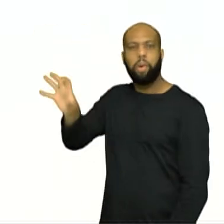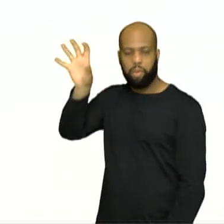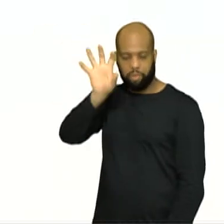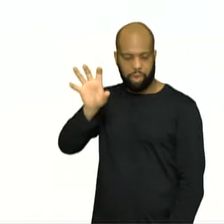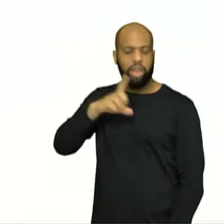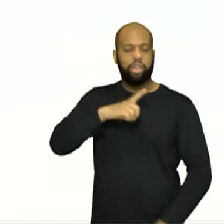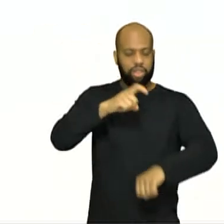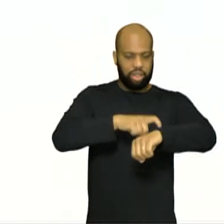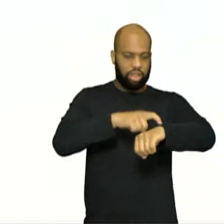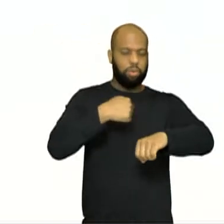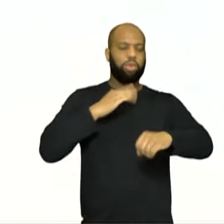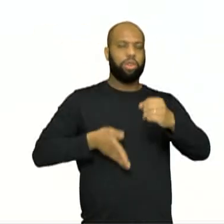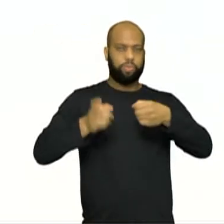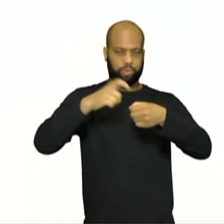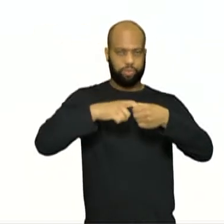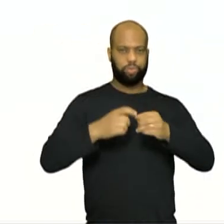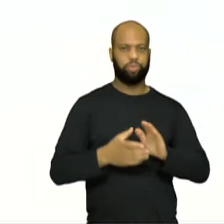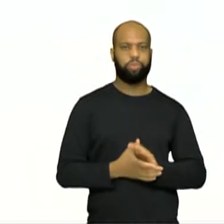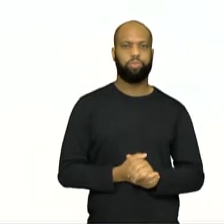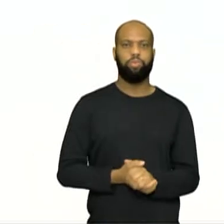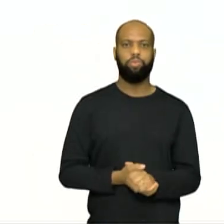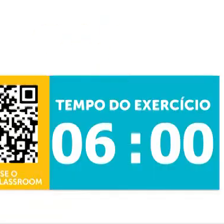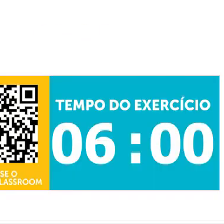asiáticos? Voltamos rapidinho.